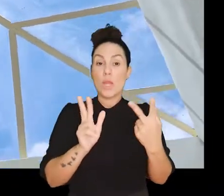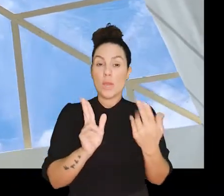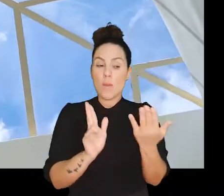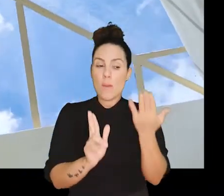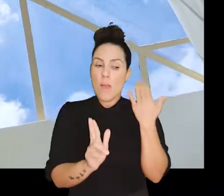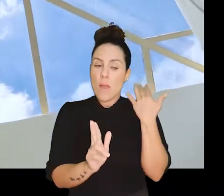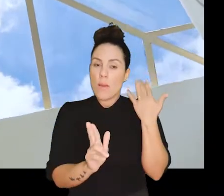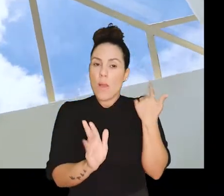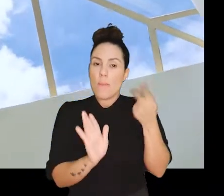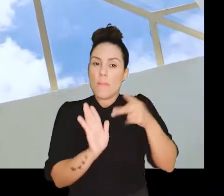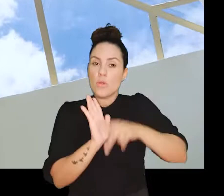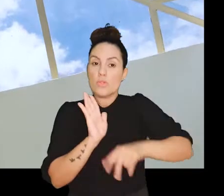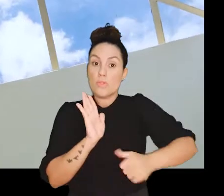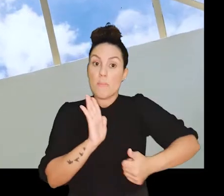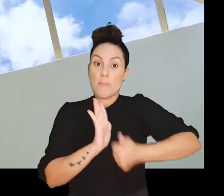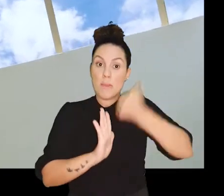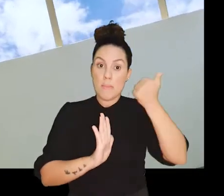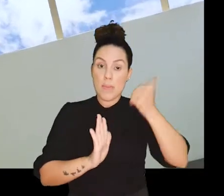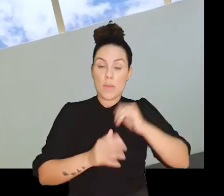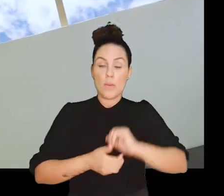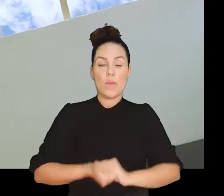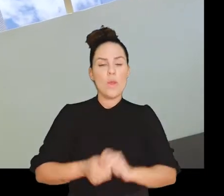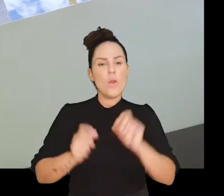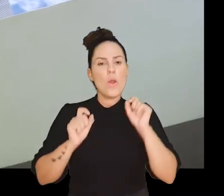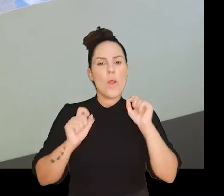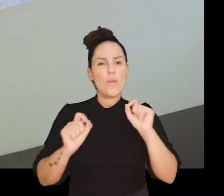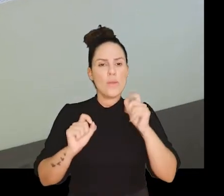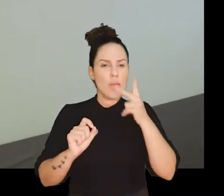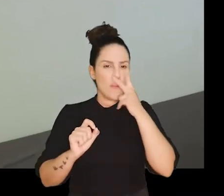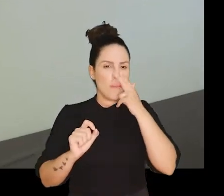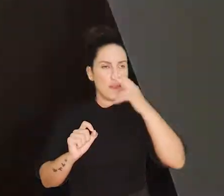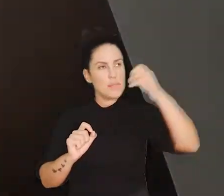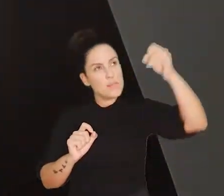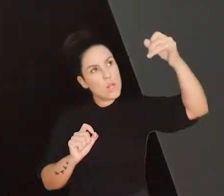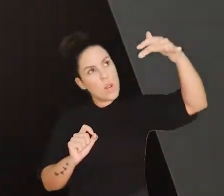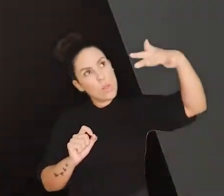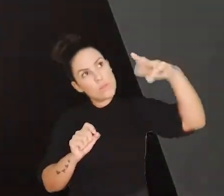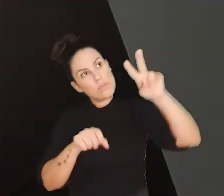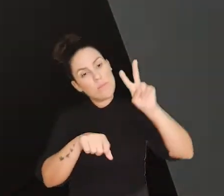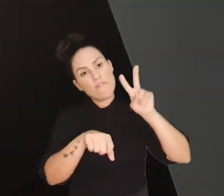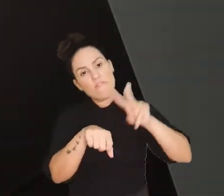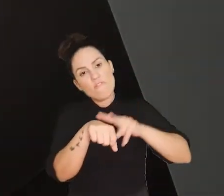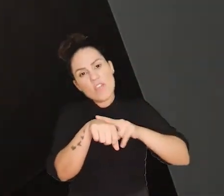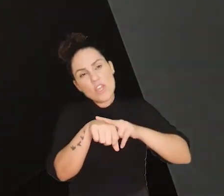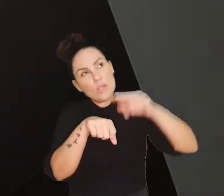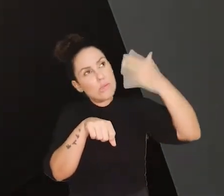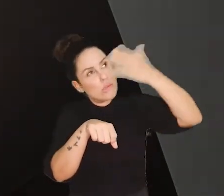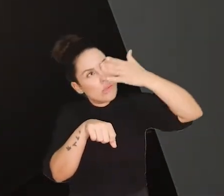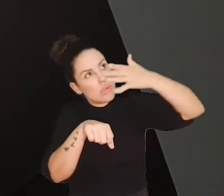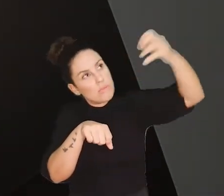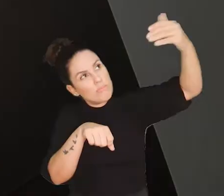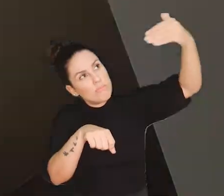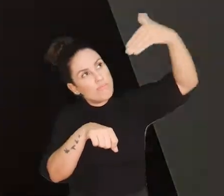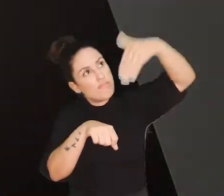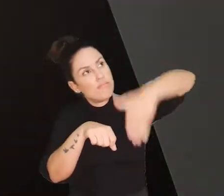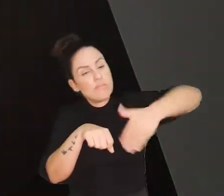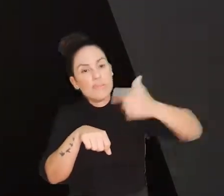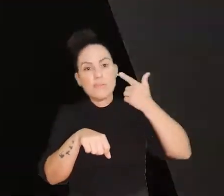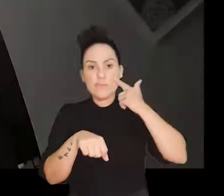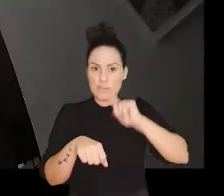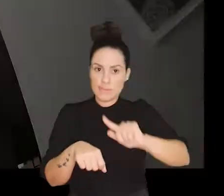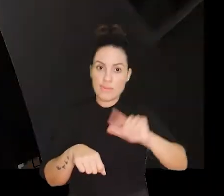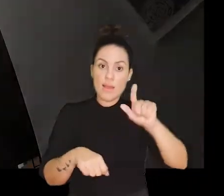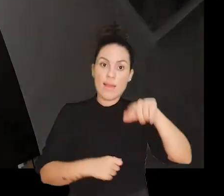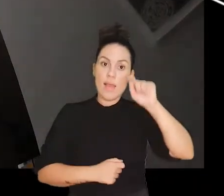original. Essa claraboia banha o espaço expositivo todo com luz natural. E se valendo desse expediente,